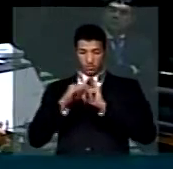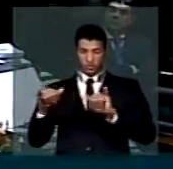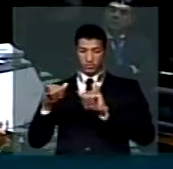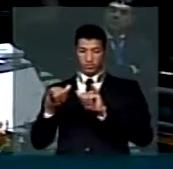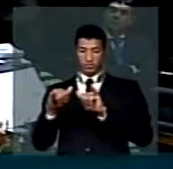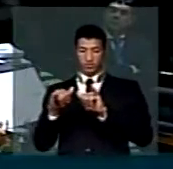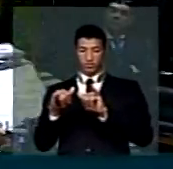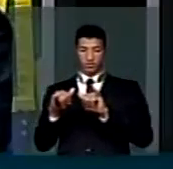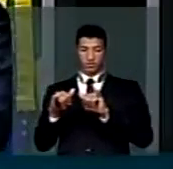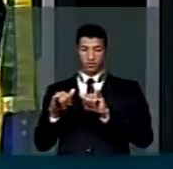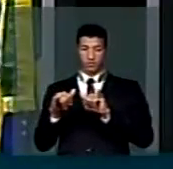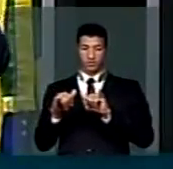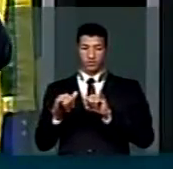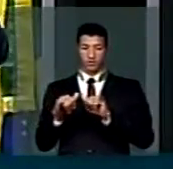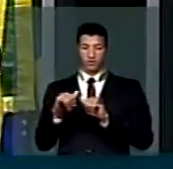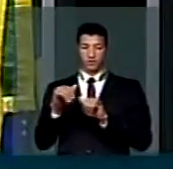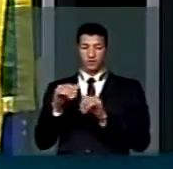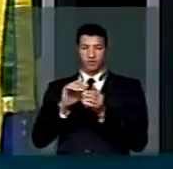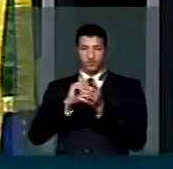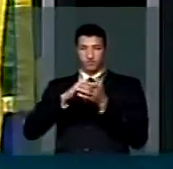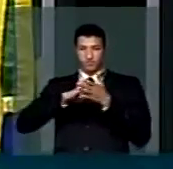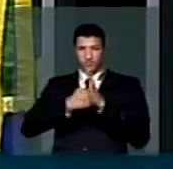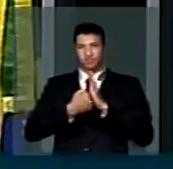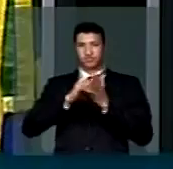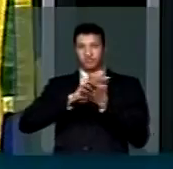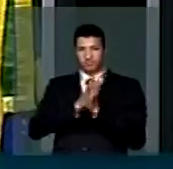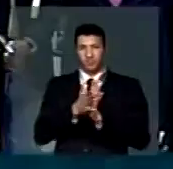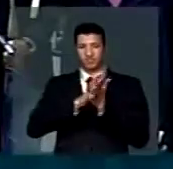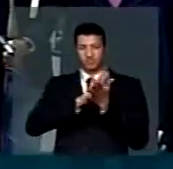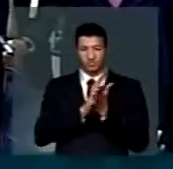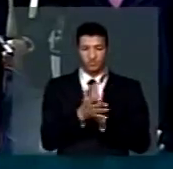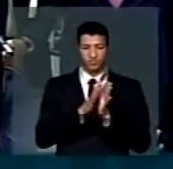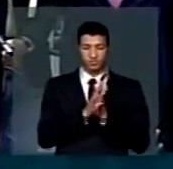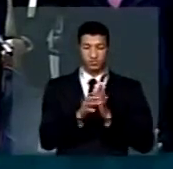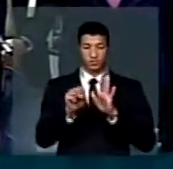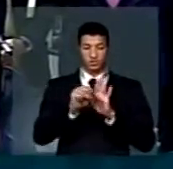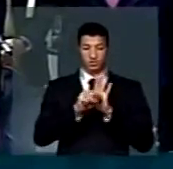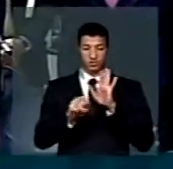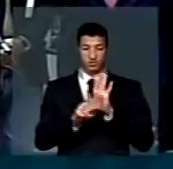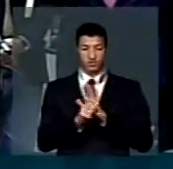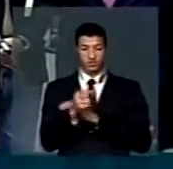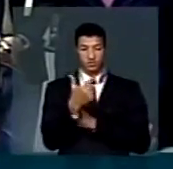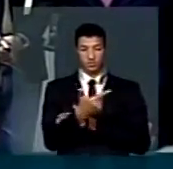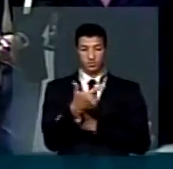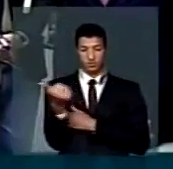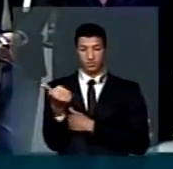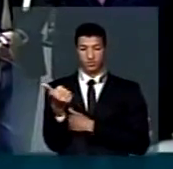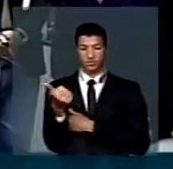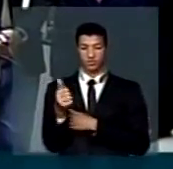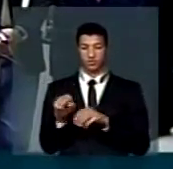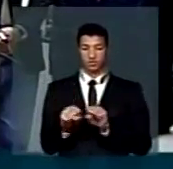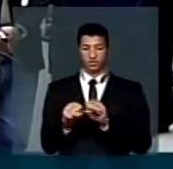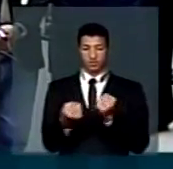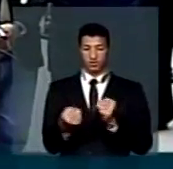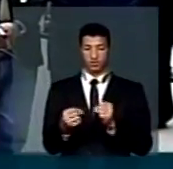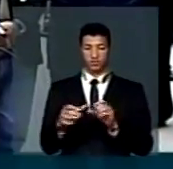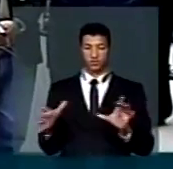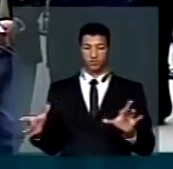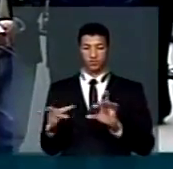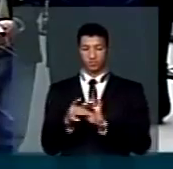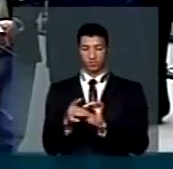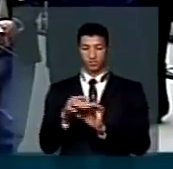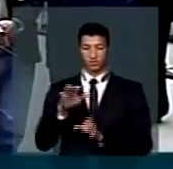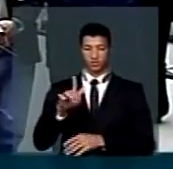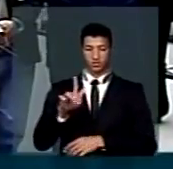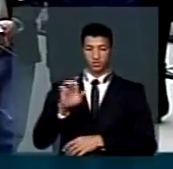denunciando a exploração em pleno século XXI, a quebra do Pacto de